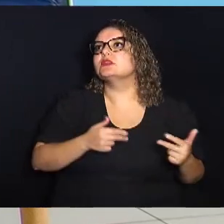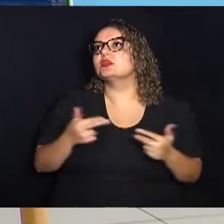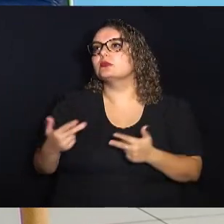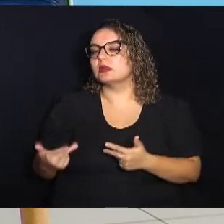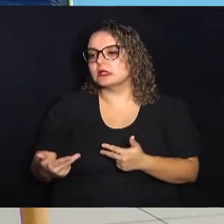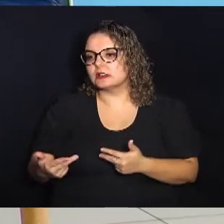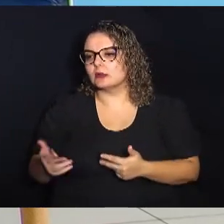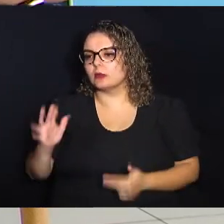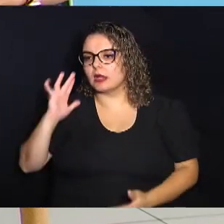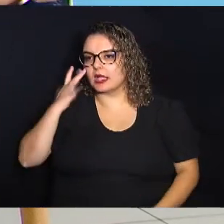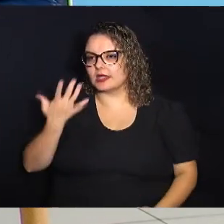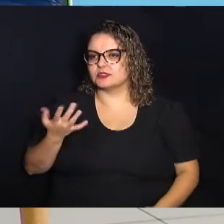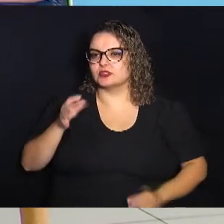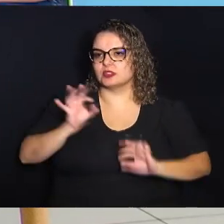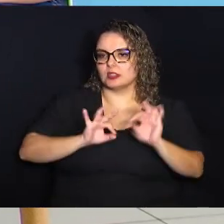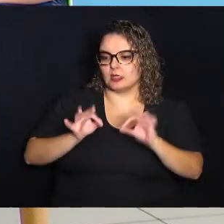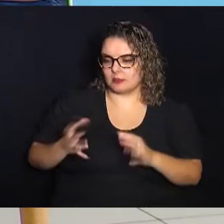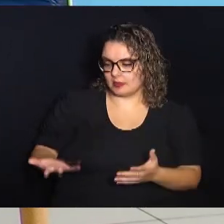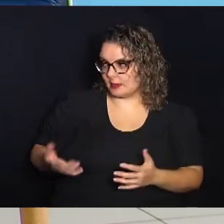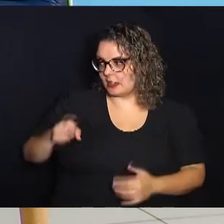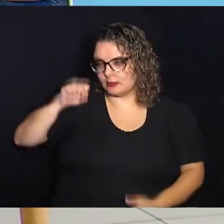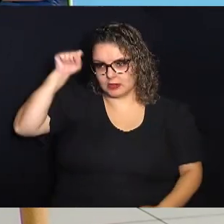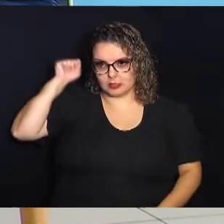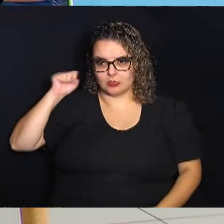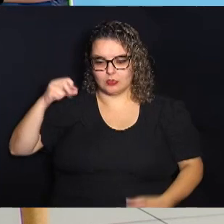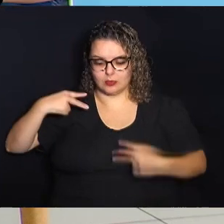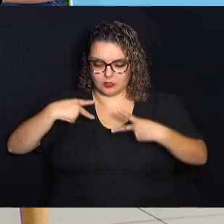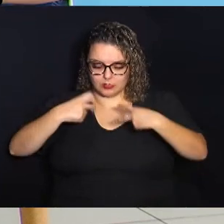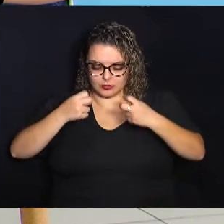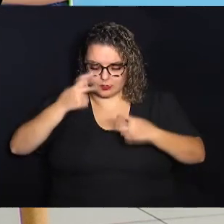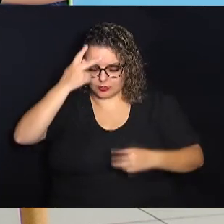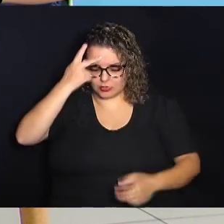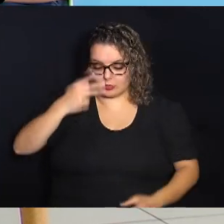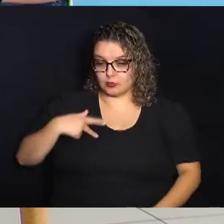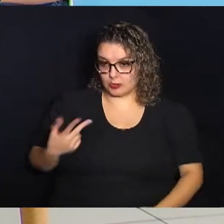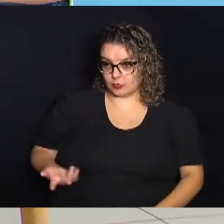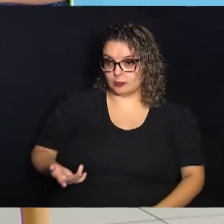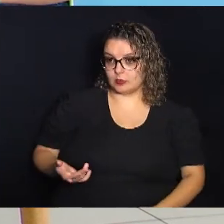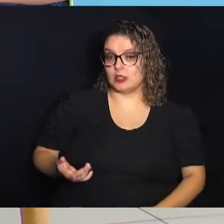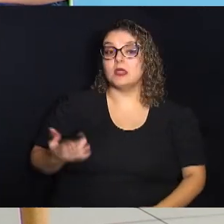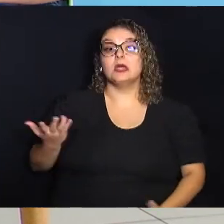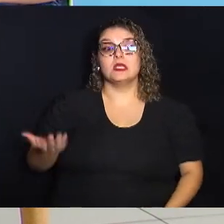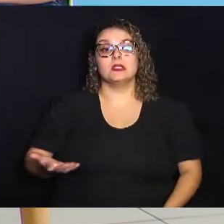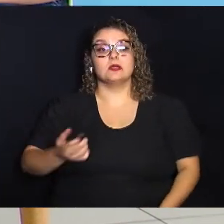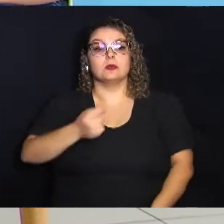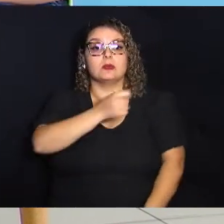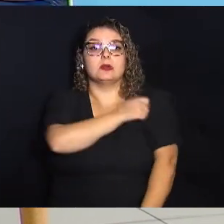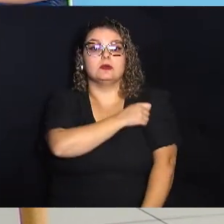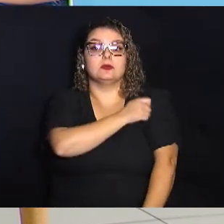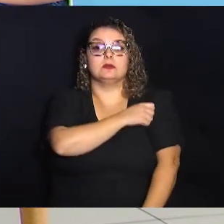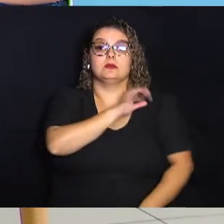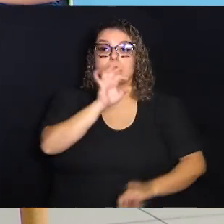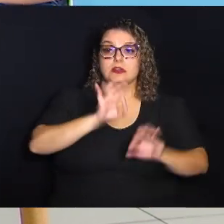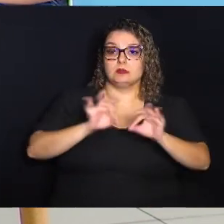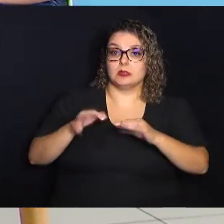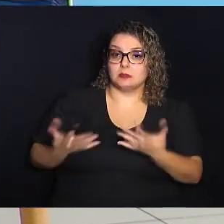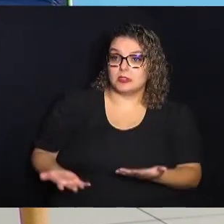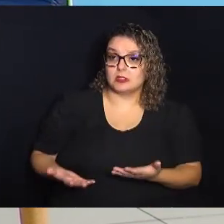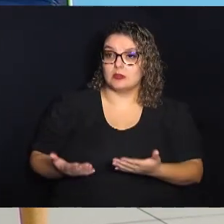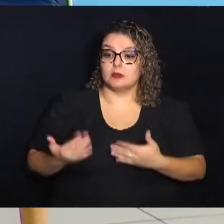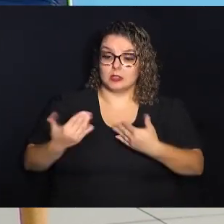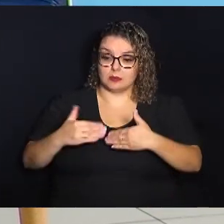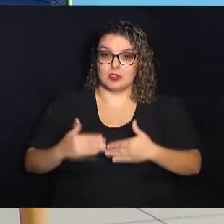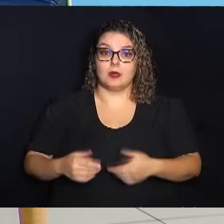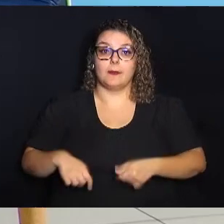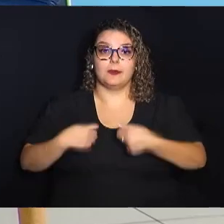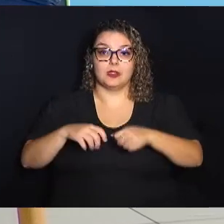que para a preparação para os vestibulares é muito importante o autoconhecimento. Então, o estudante, aquele que está se preparando ali para as provas,